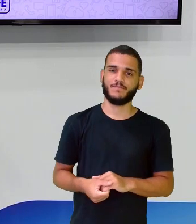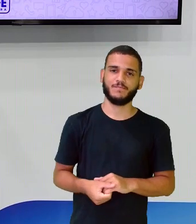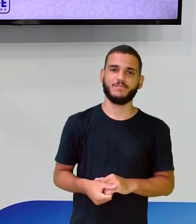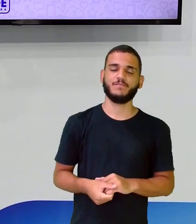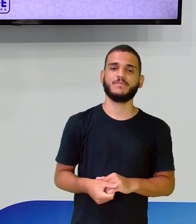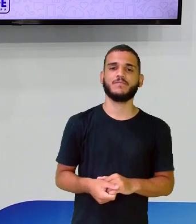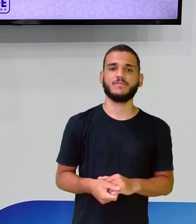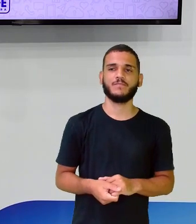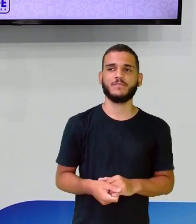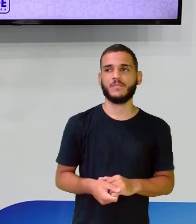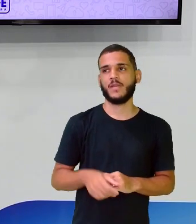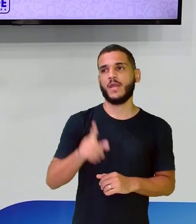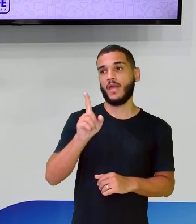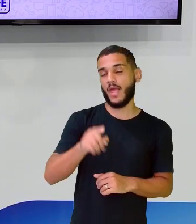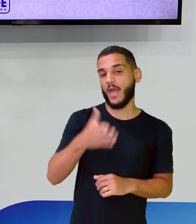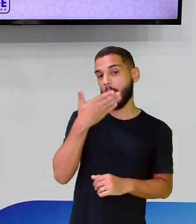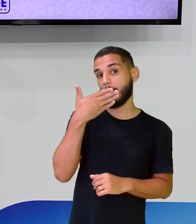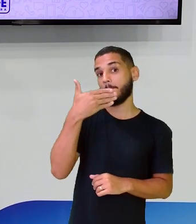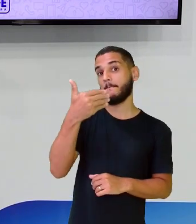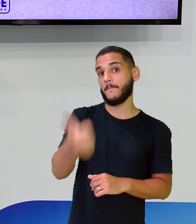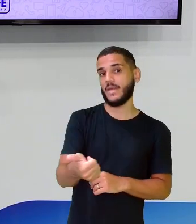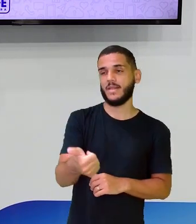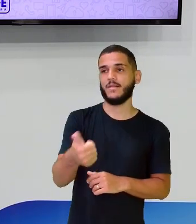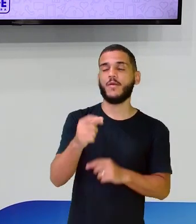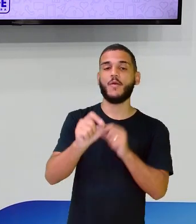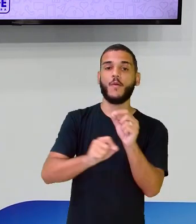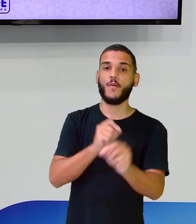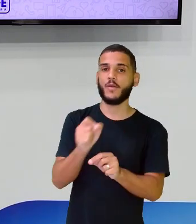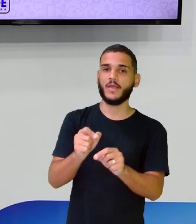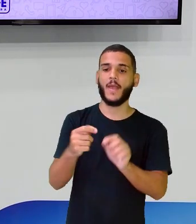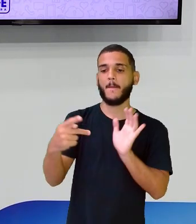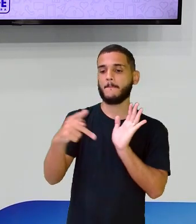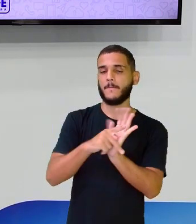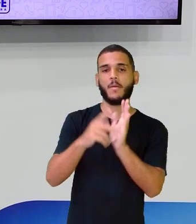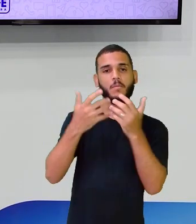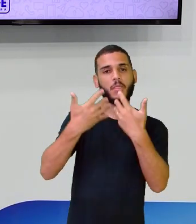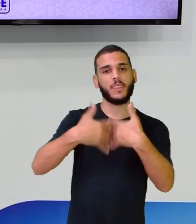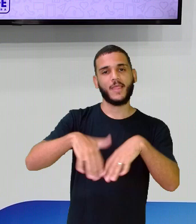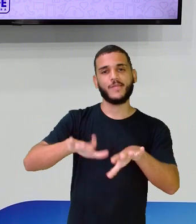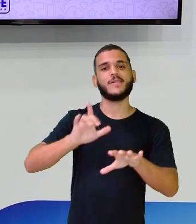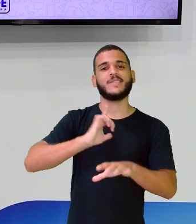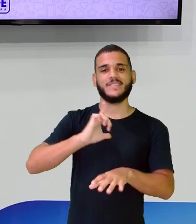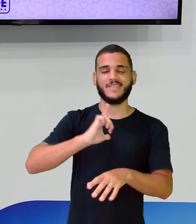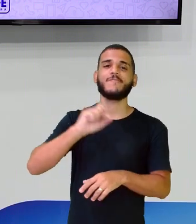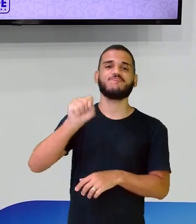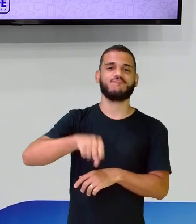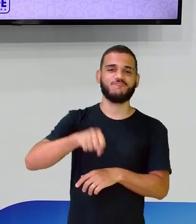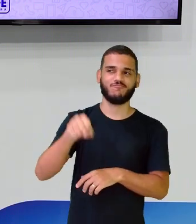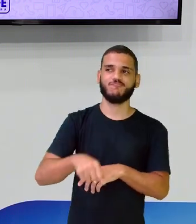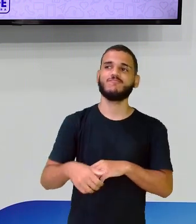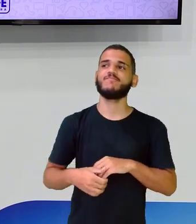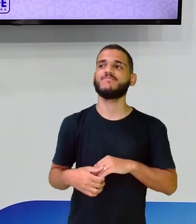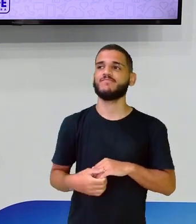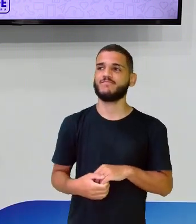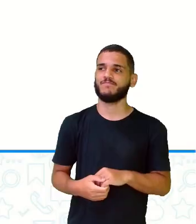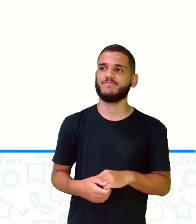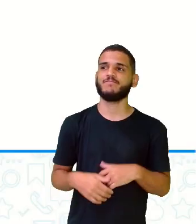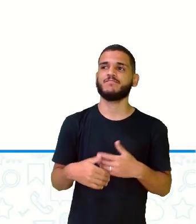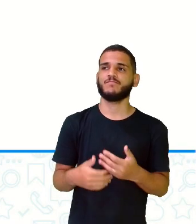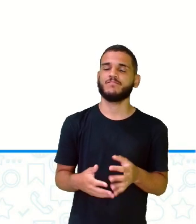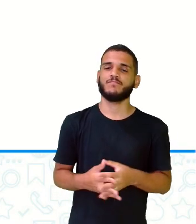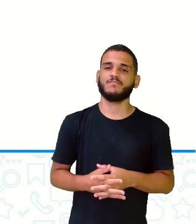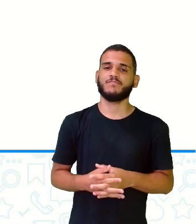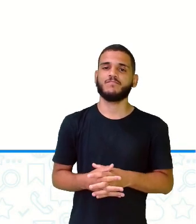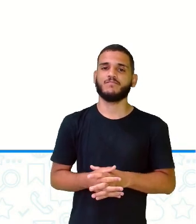essa tradição. E ele é um dos melhores filtros naturais que pode existir, vocês sabiam? Verdade, filtros naturais são muito bons. Então, vamos